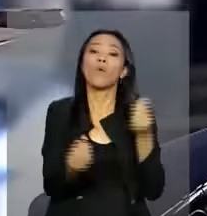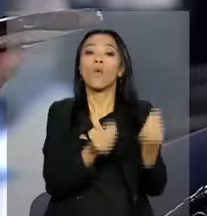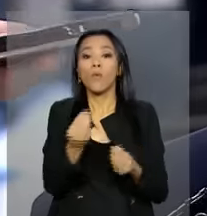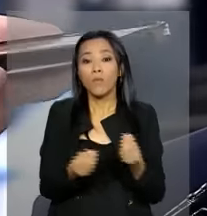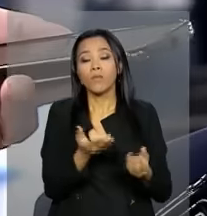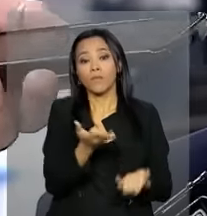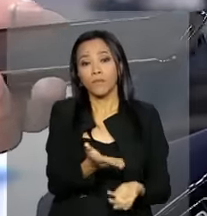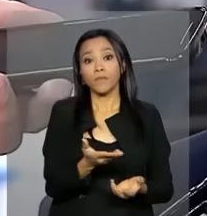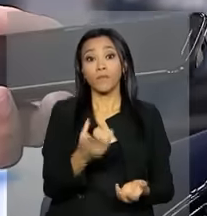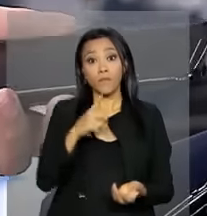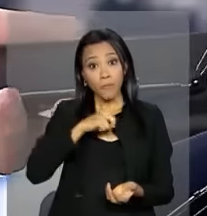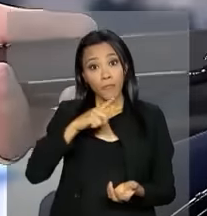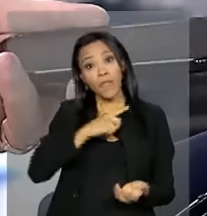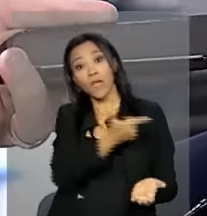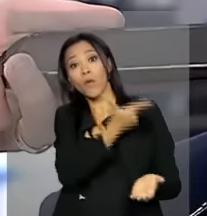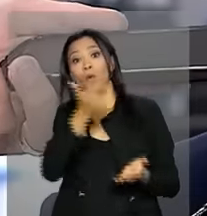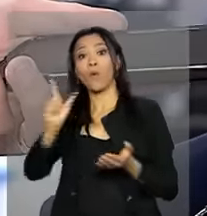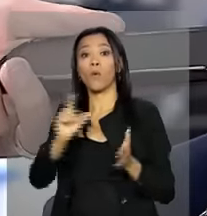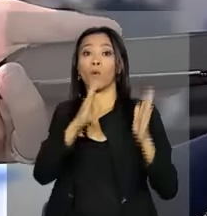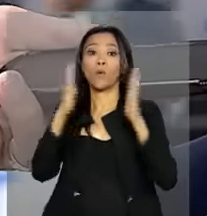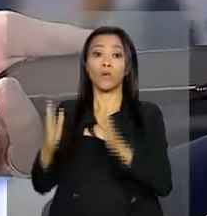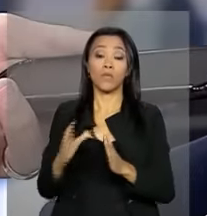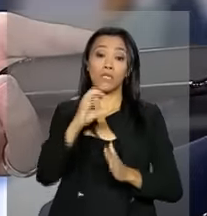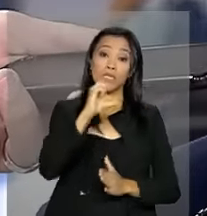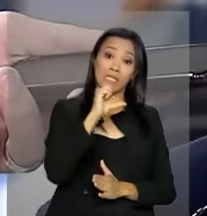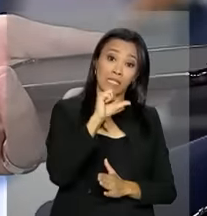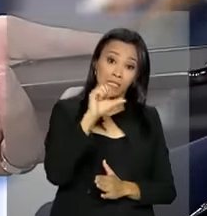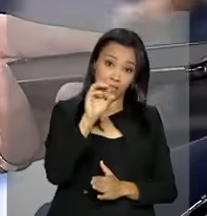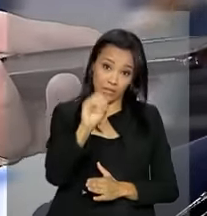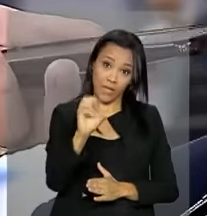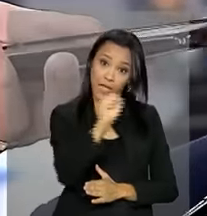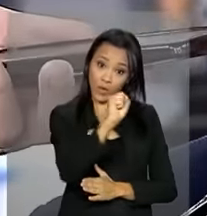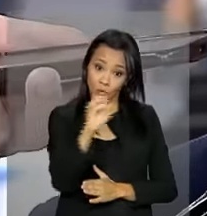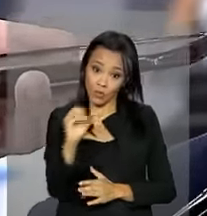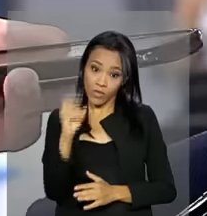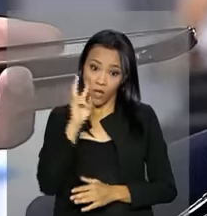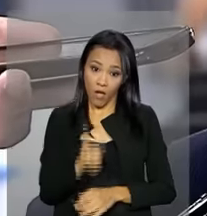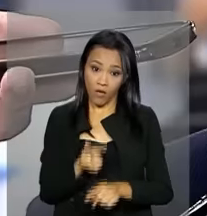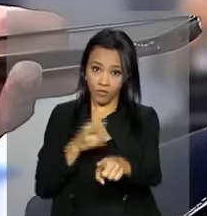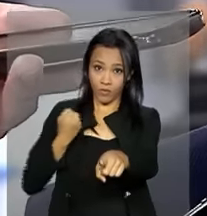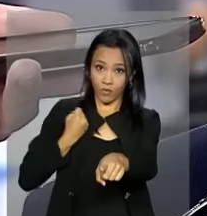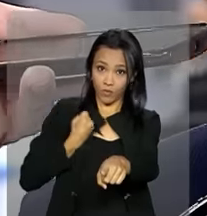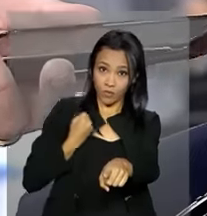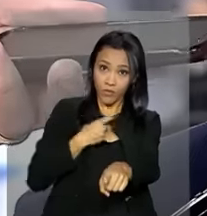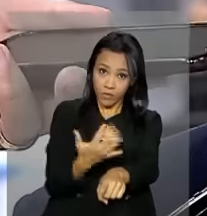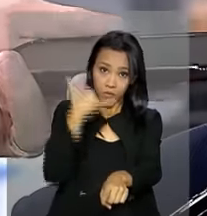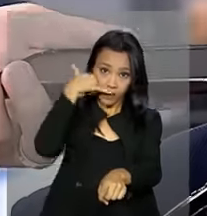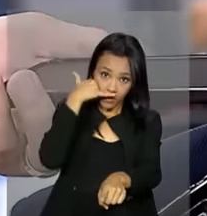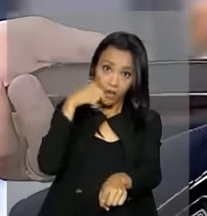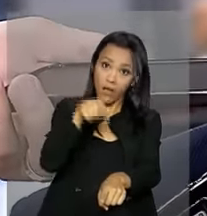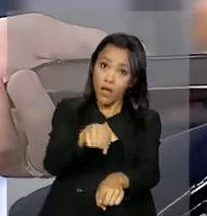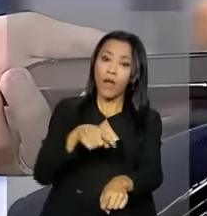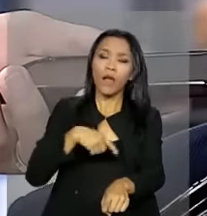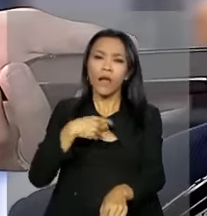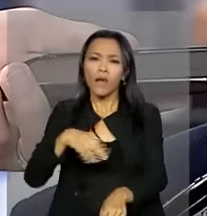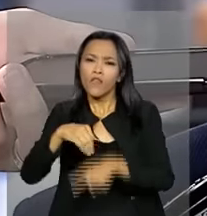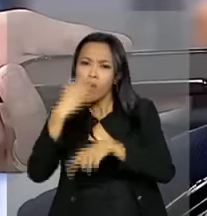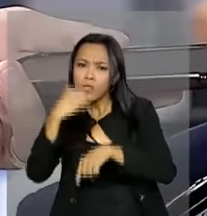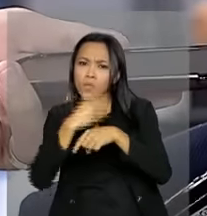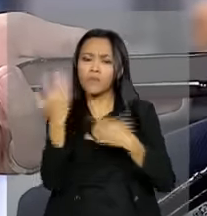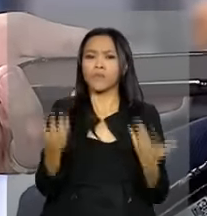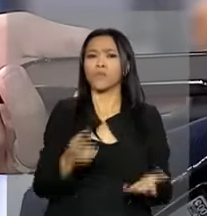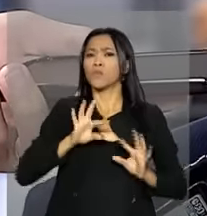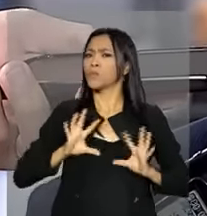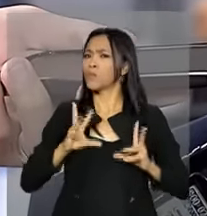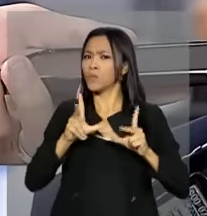então tem o canal também o 0800 0800 72 2017 para se tirar a informação Então tudo